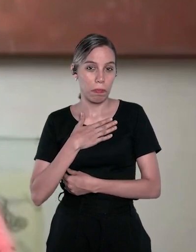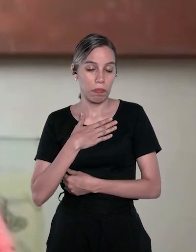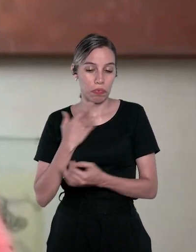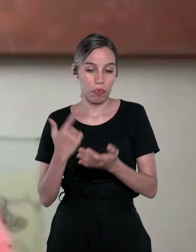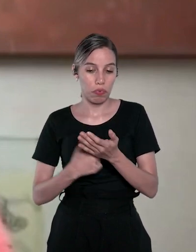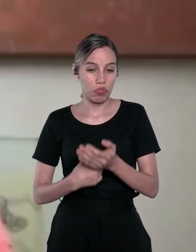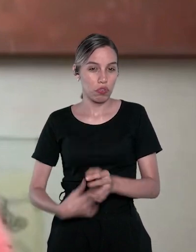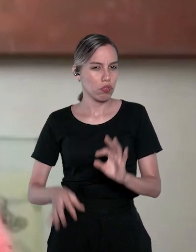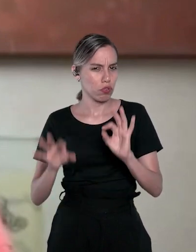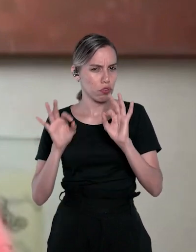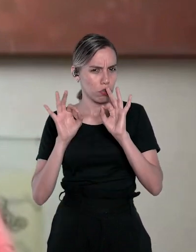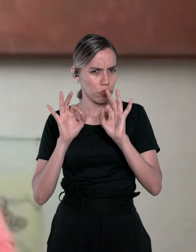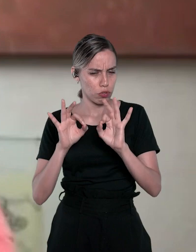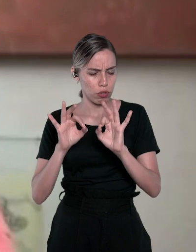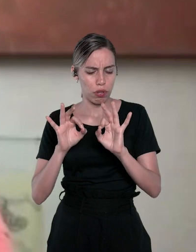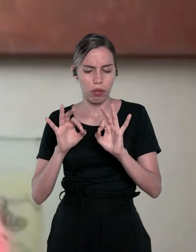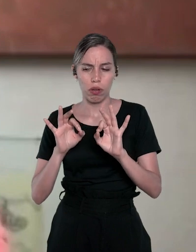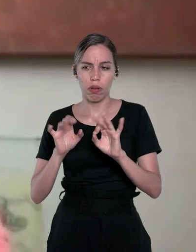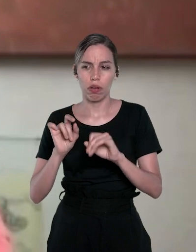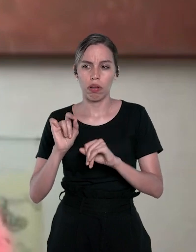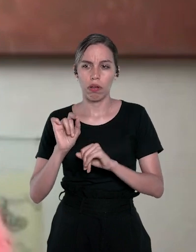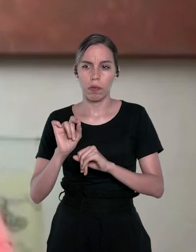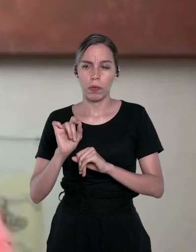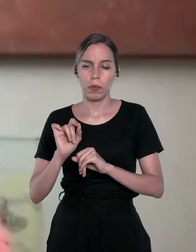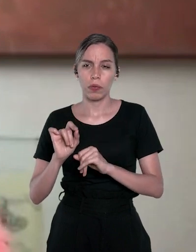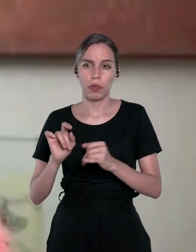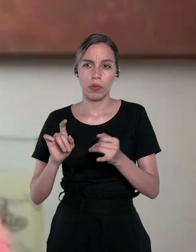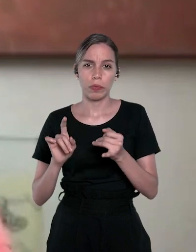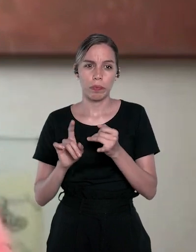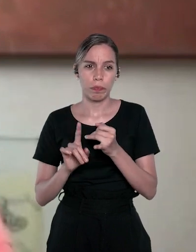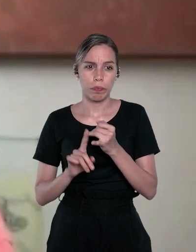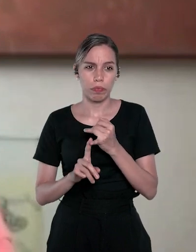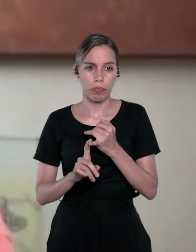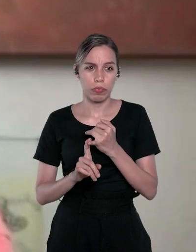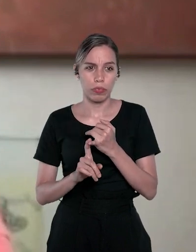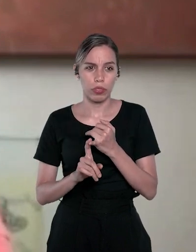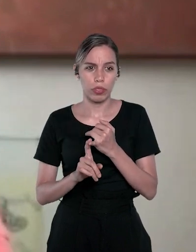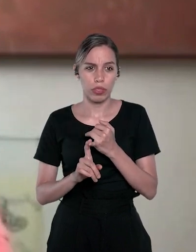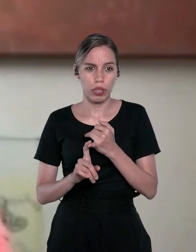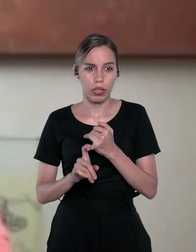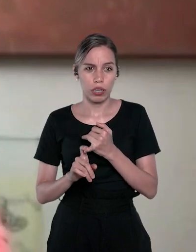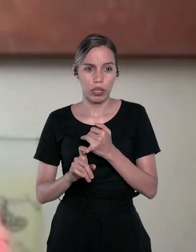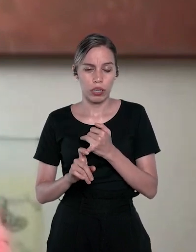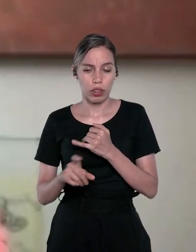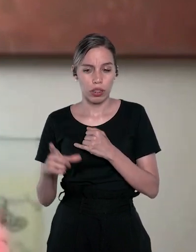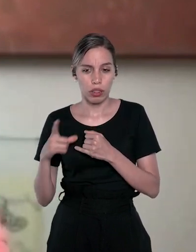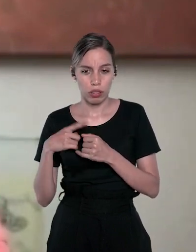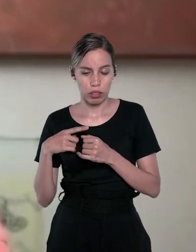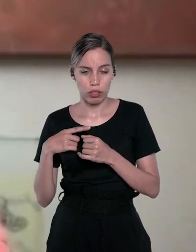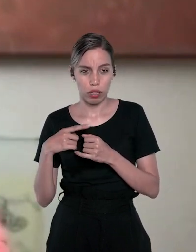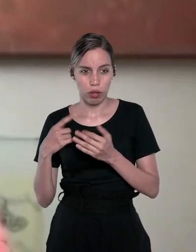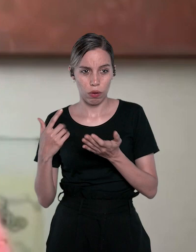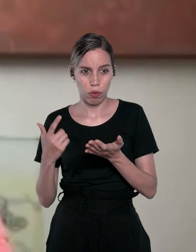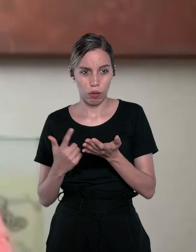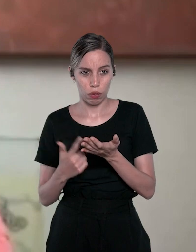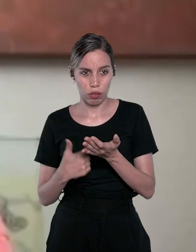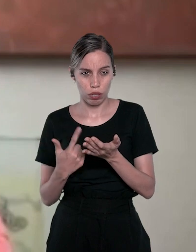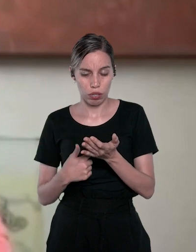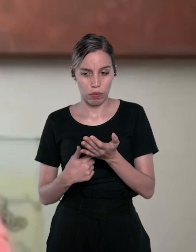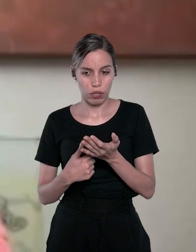top da minha obra ficcional. É um romance que está sob exame